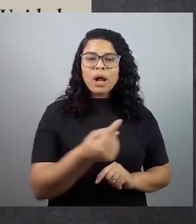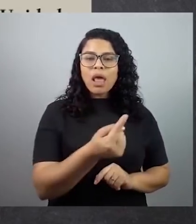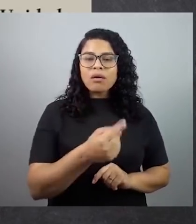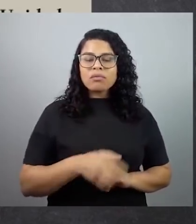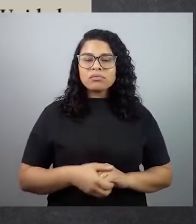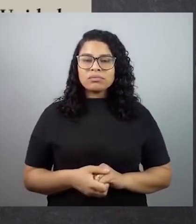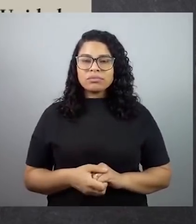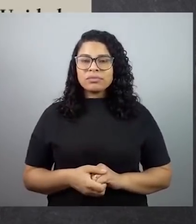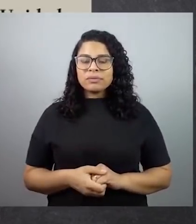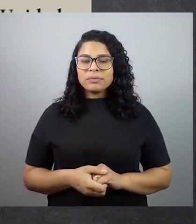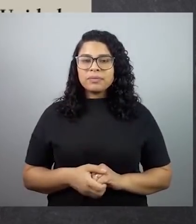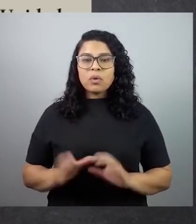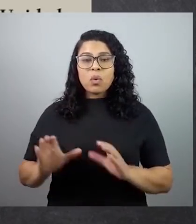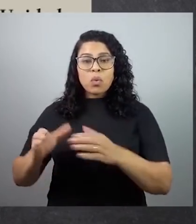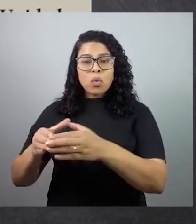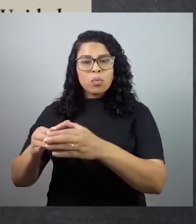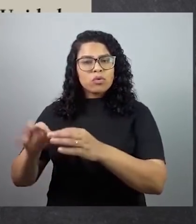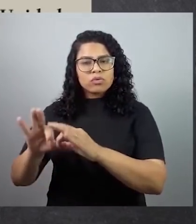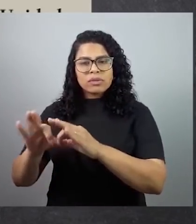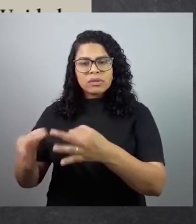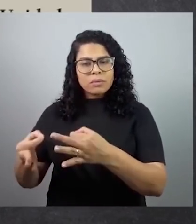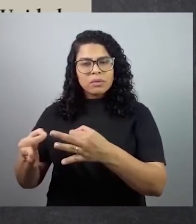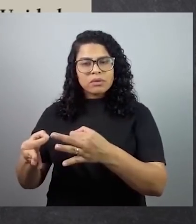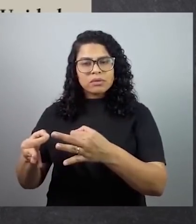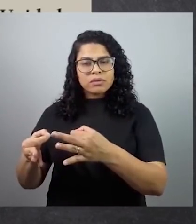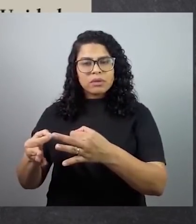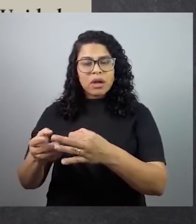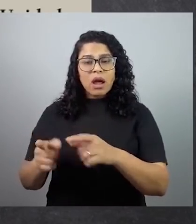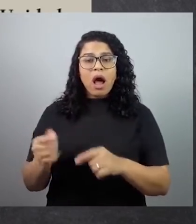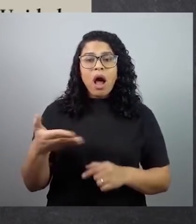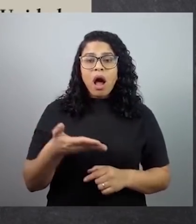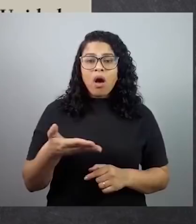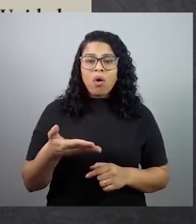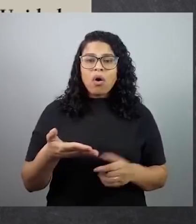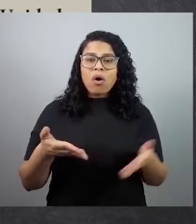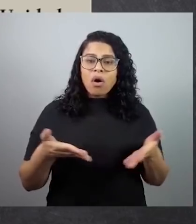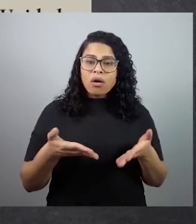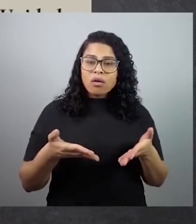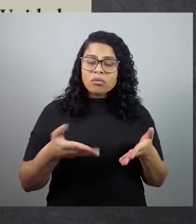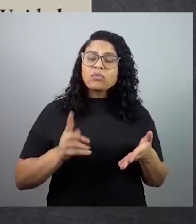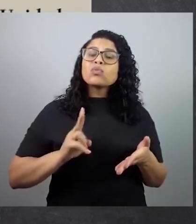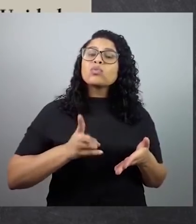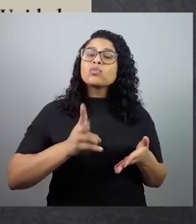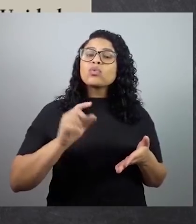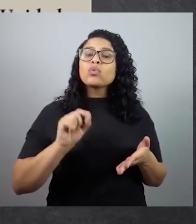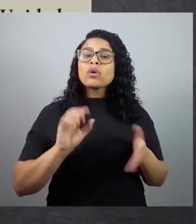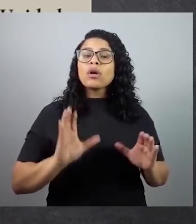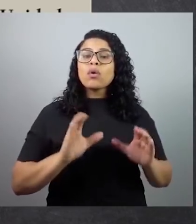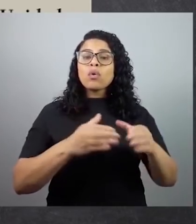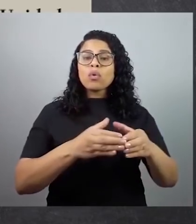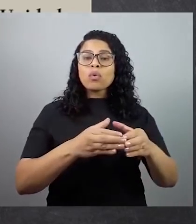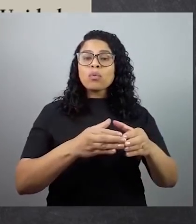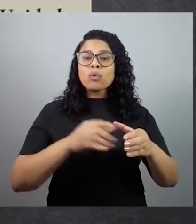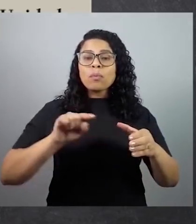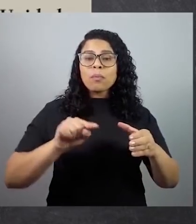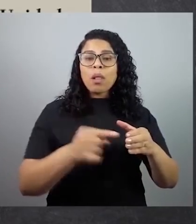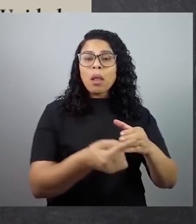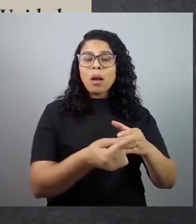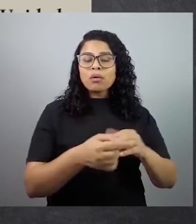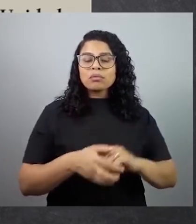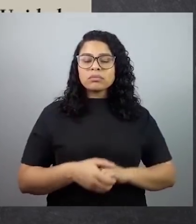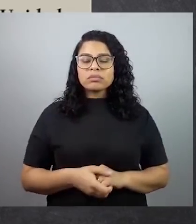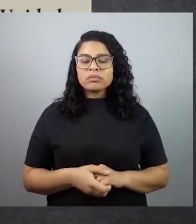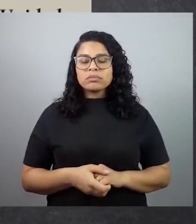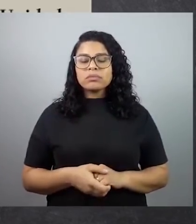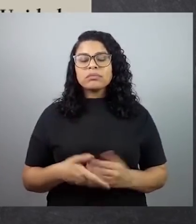já não está mais na classe das unidades simples, daqui por diante elas sempre vão receber